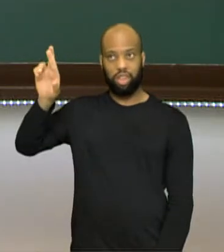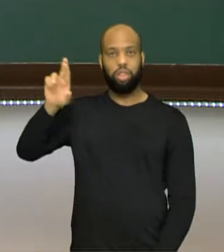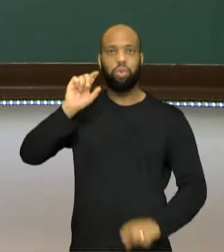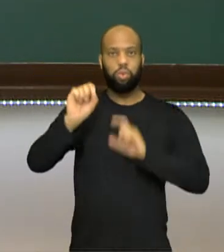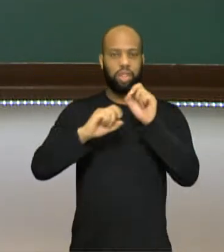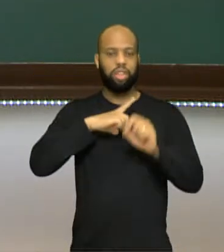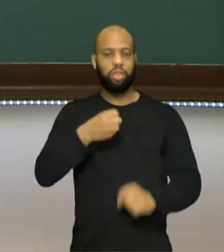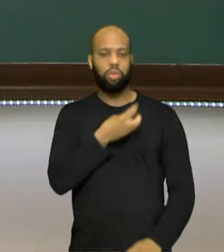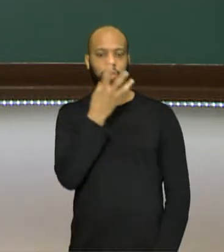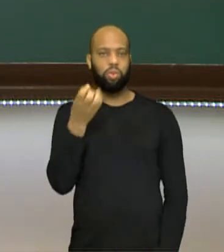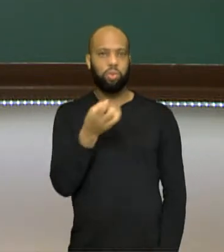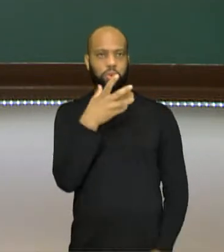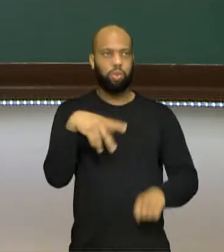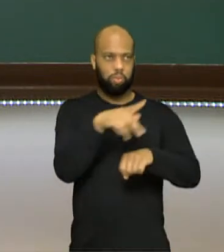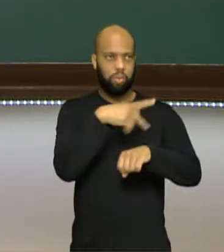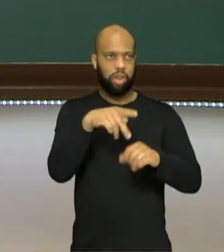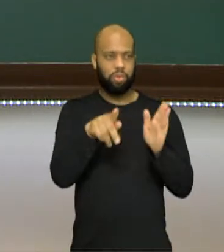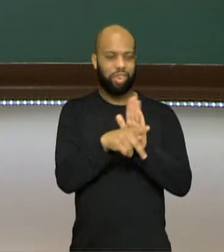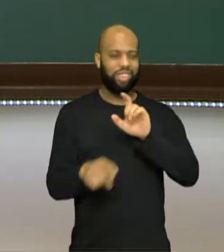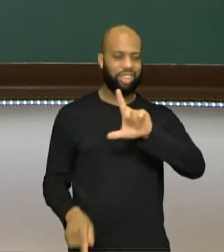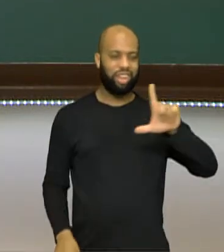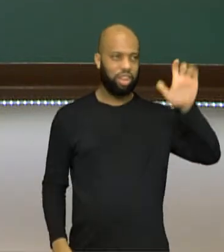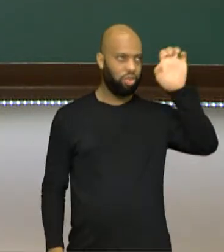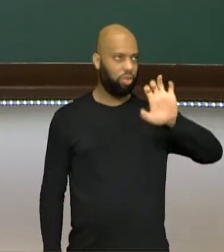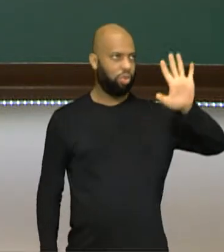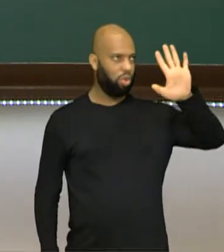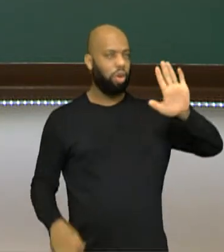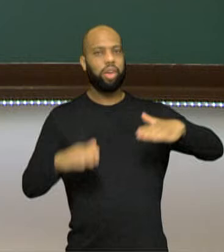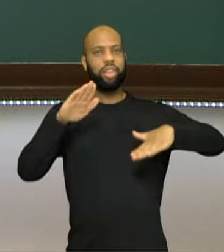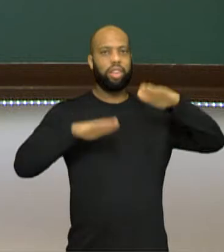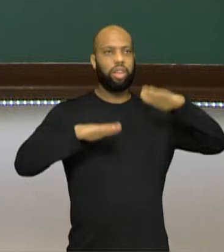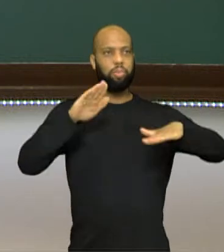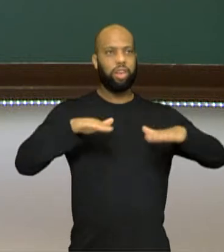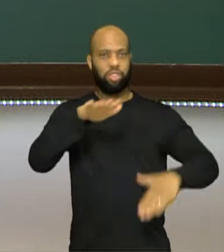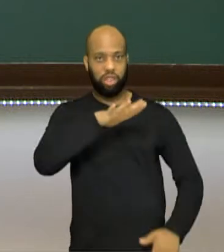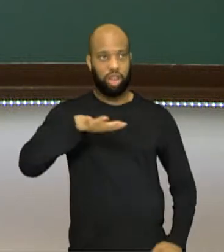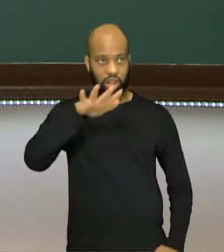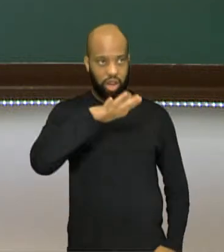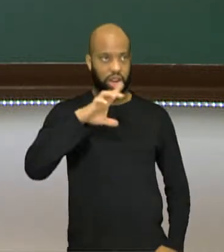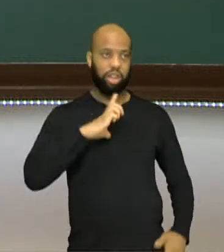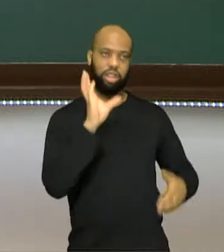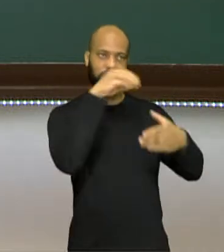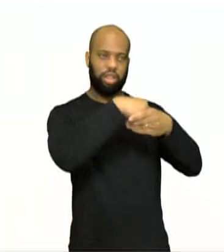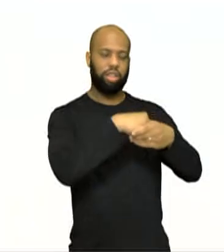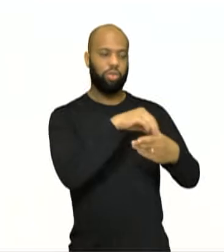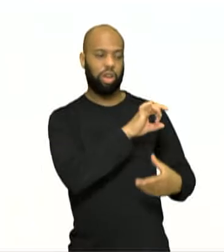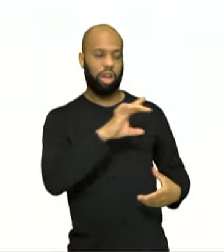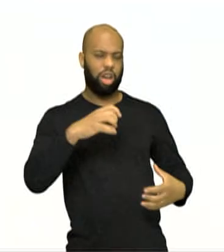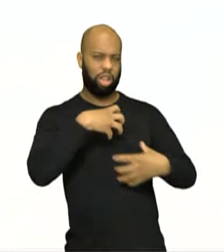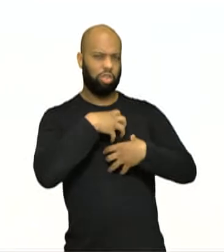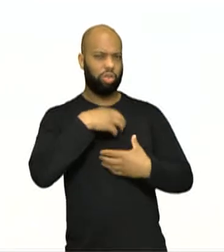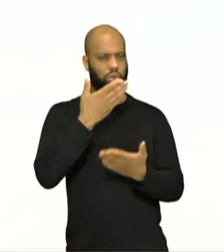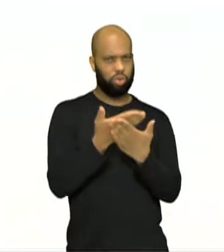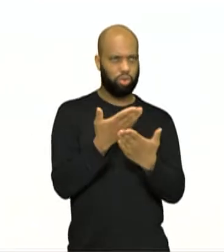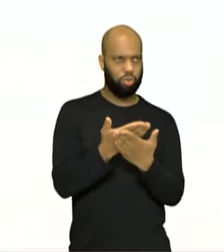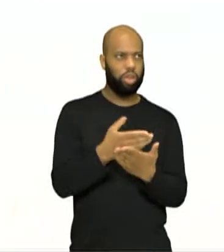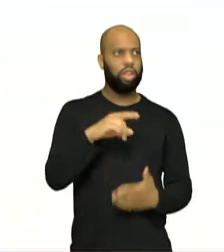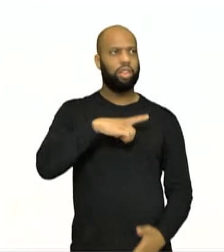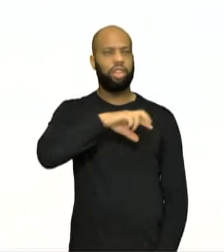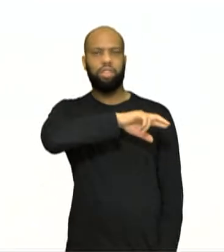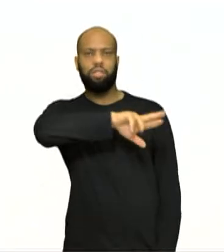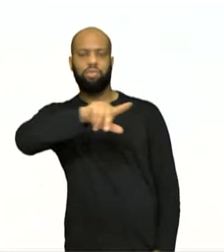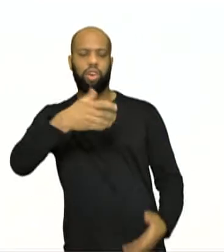número de países do leste europeu depende da área incluída em cada interpretação. Então vão ter